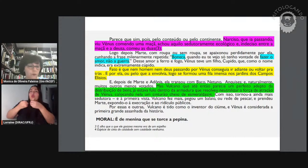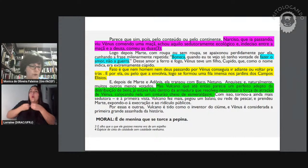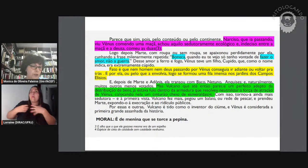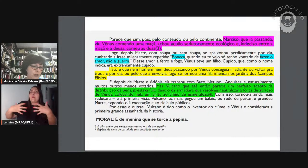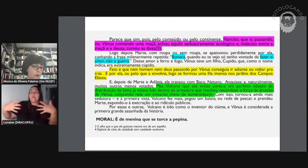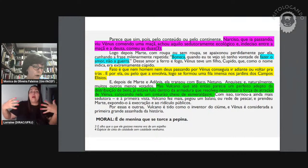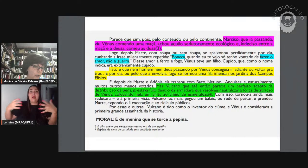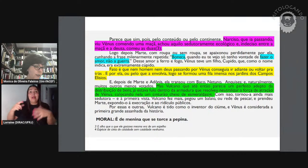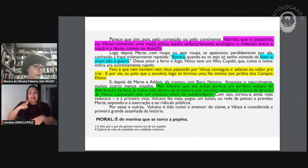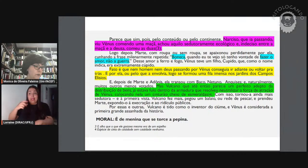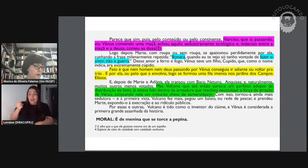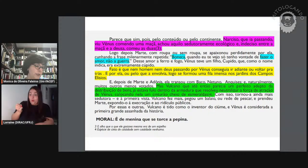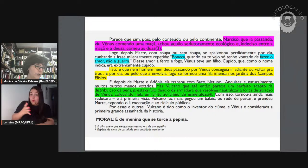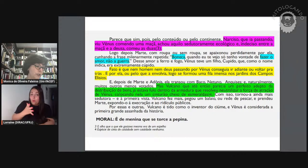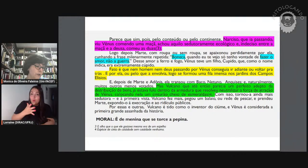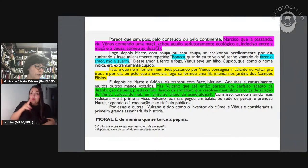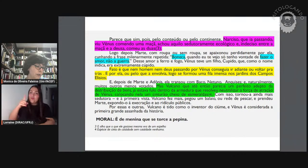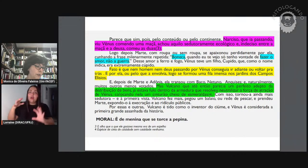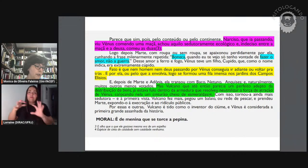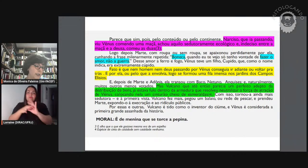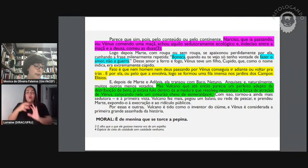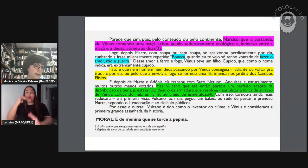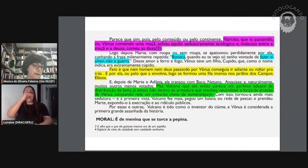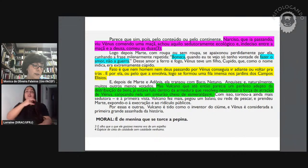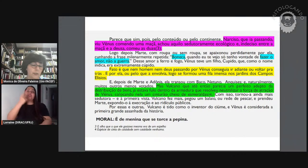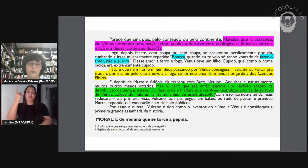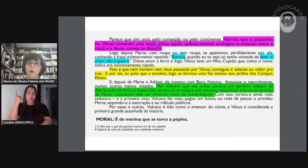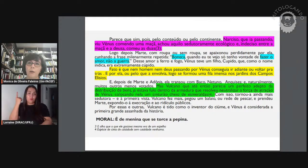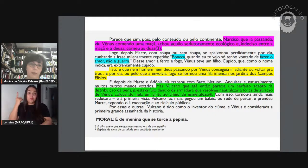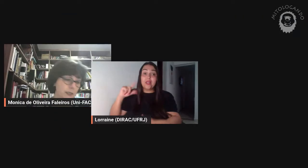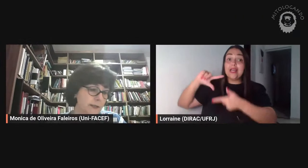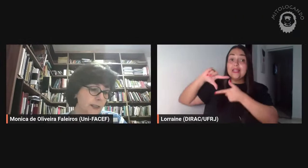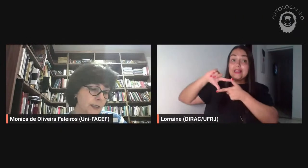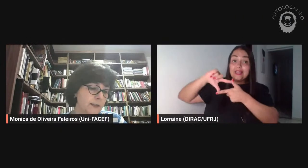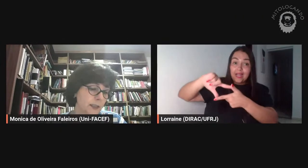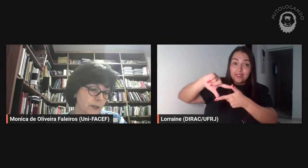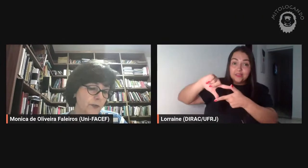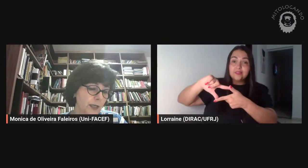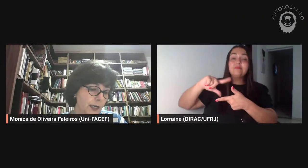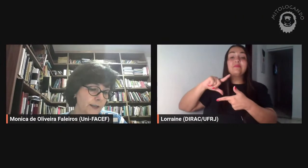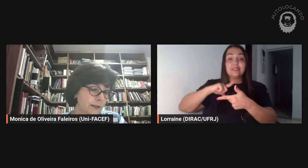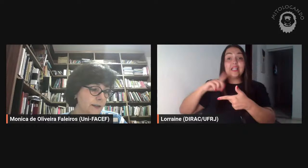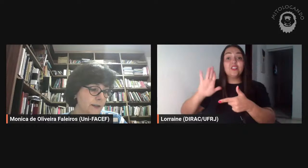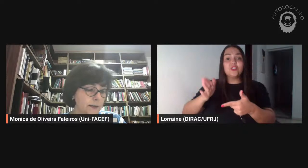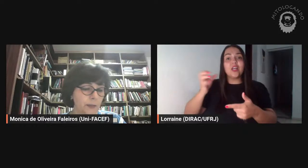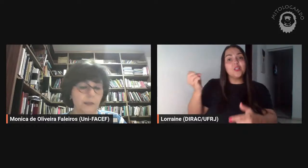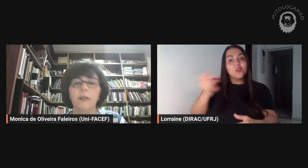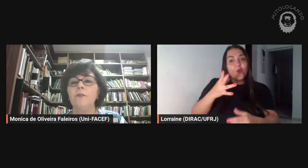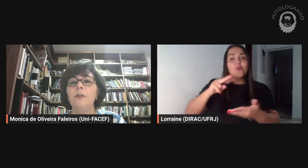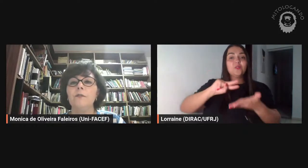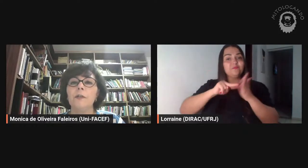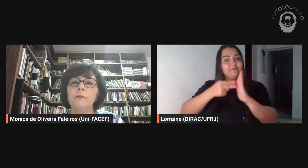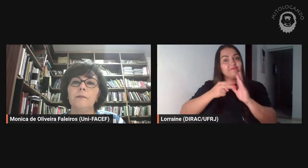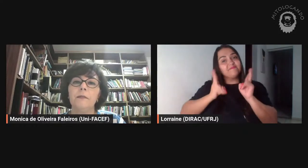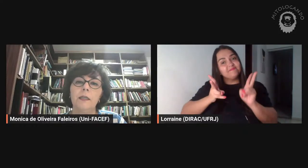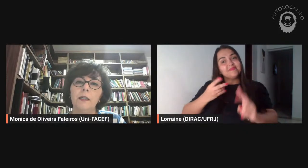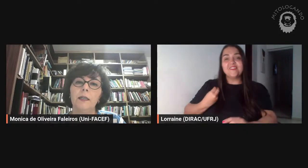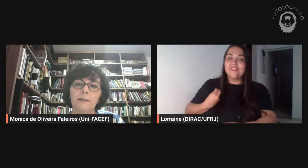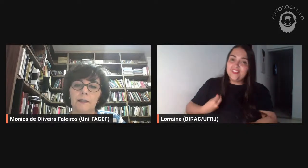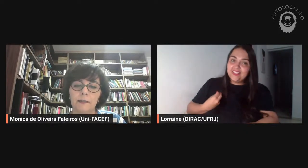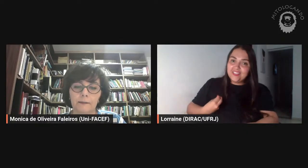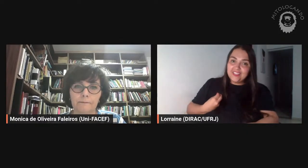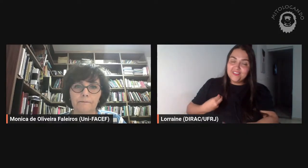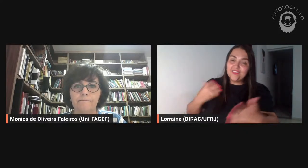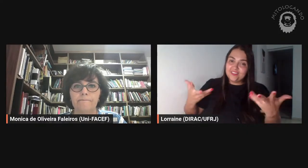novo dialoga com o antigo e a tradição exópica assim ressignificada se mantém viva e